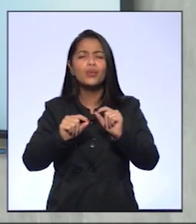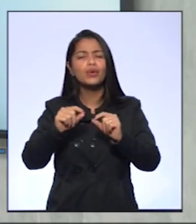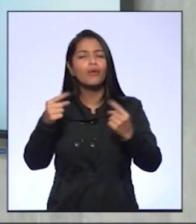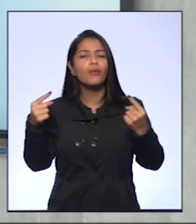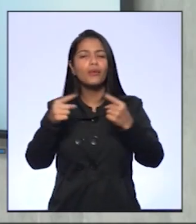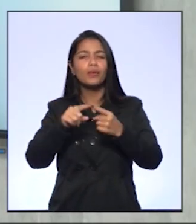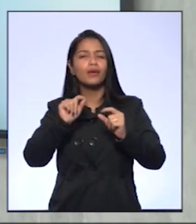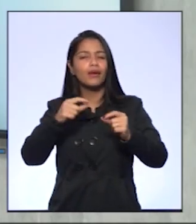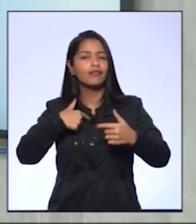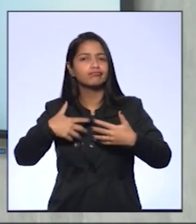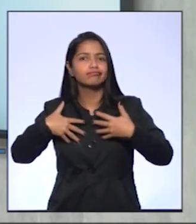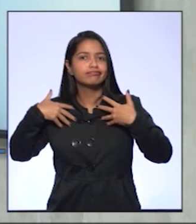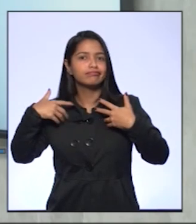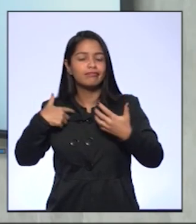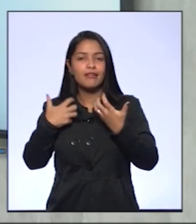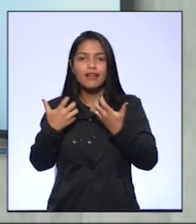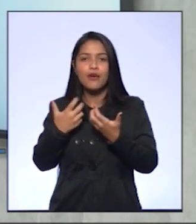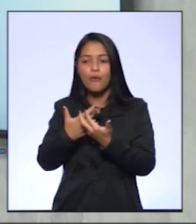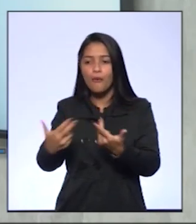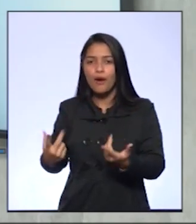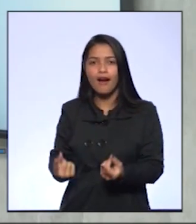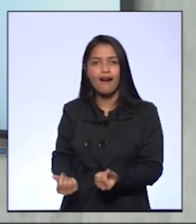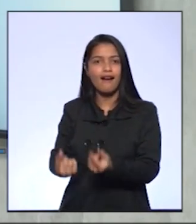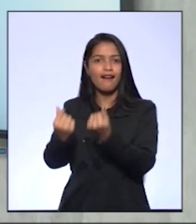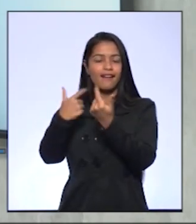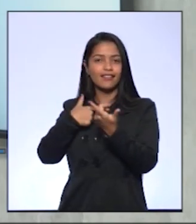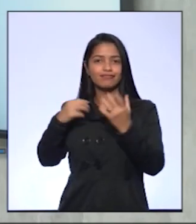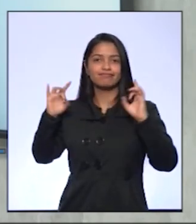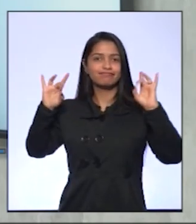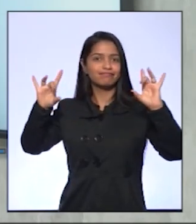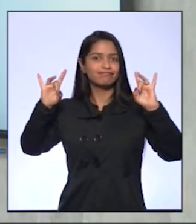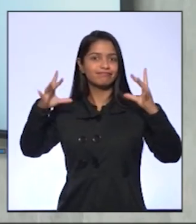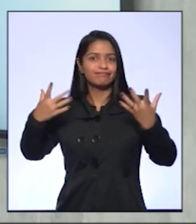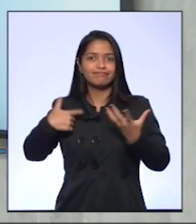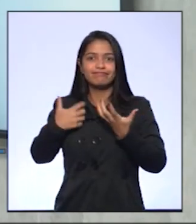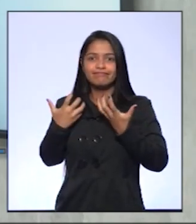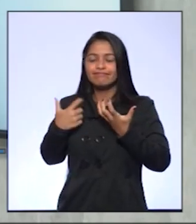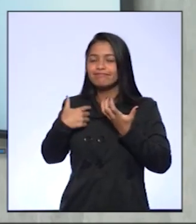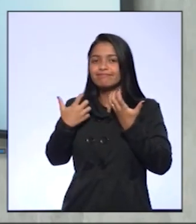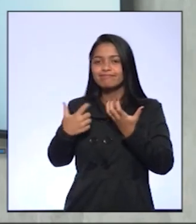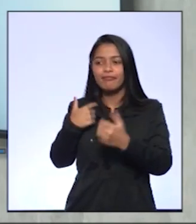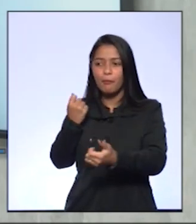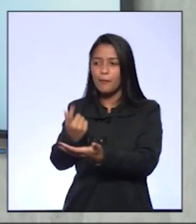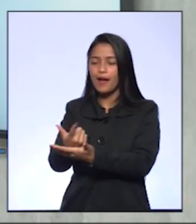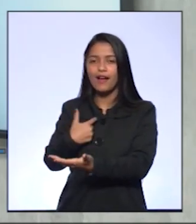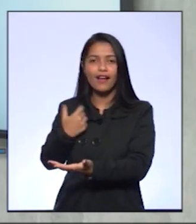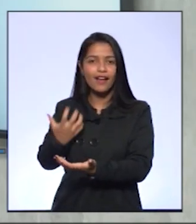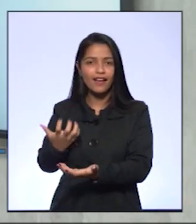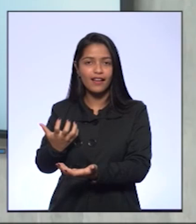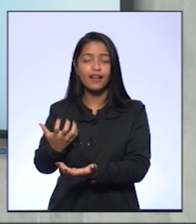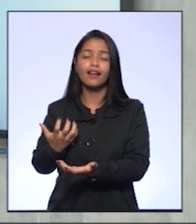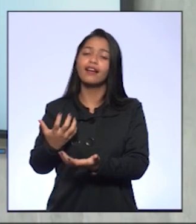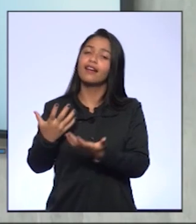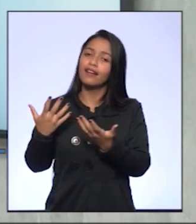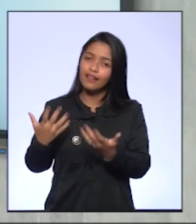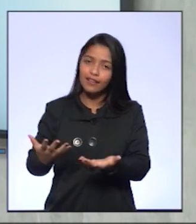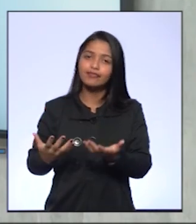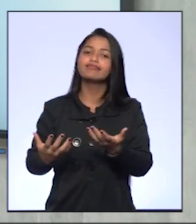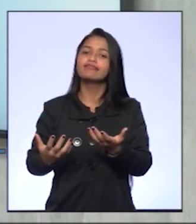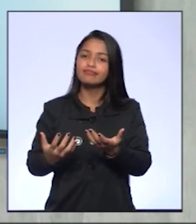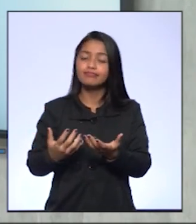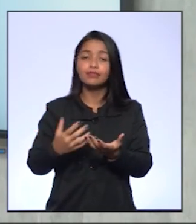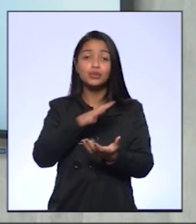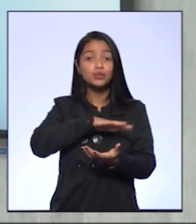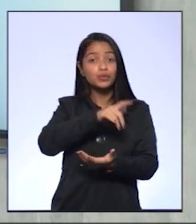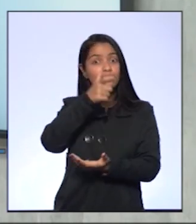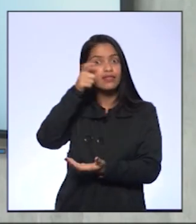um negócio, em ter um produto caro, e em luxo, né? Em fantasia com, eu quero comprar essa coisa. Nasce o interesse,